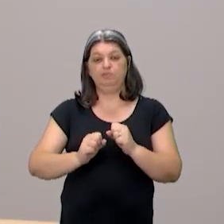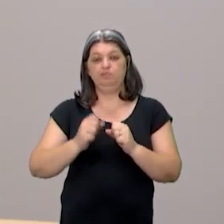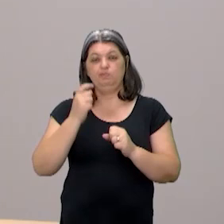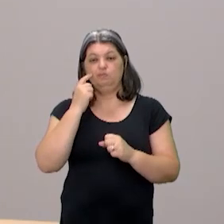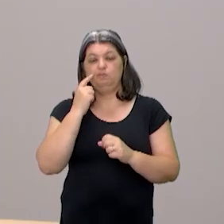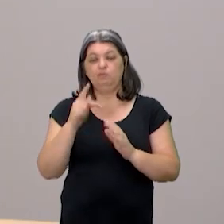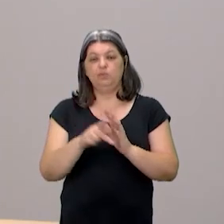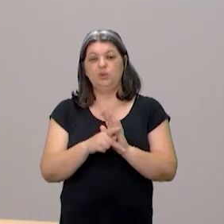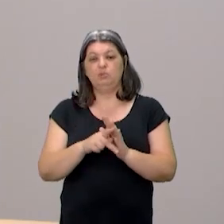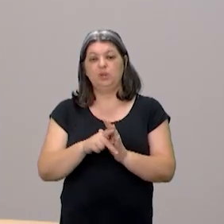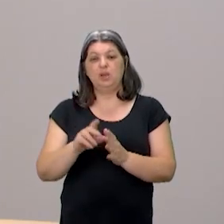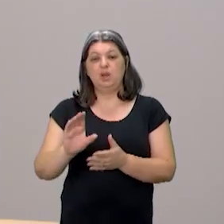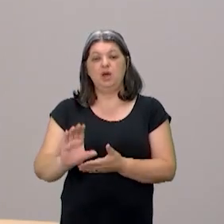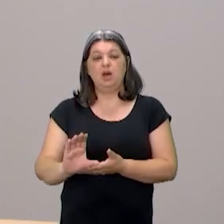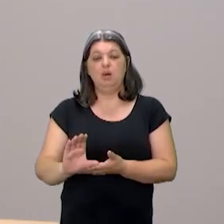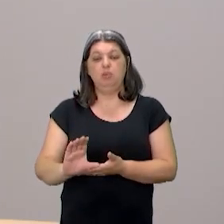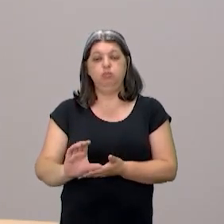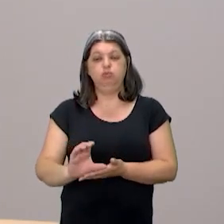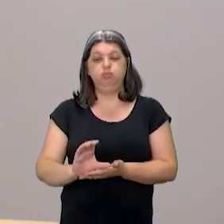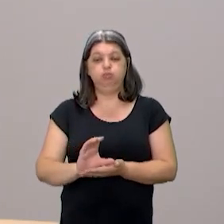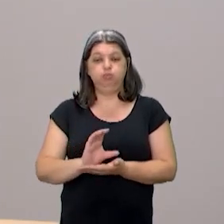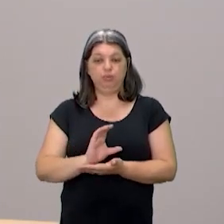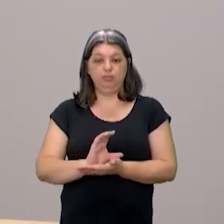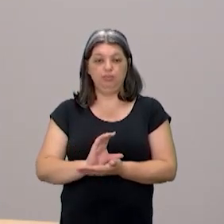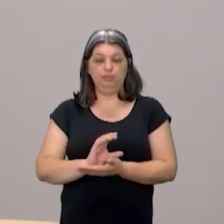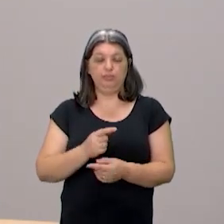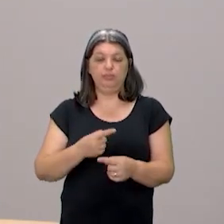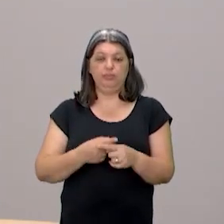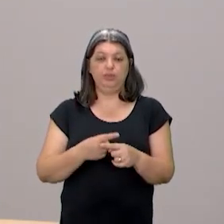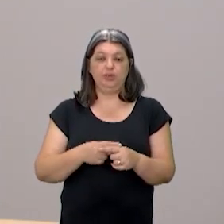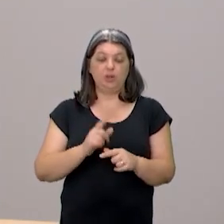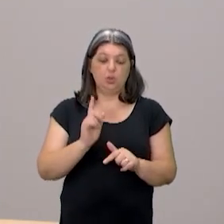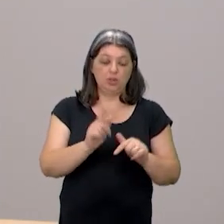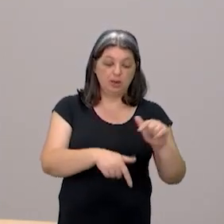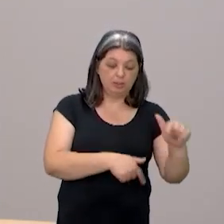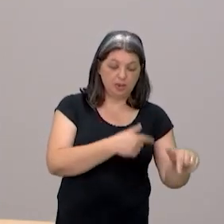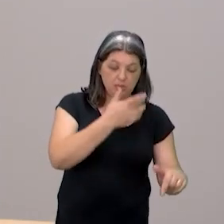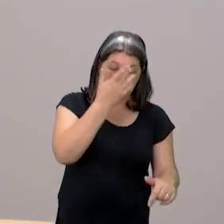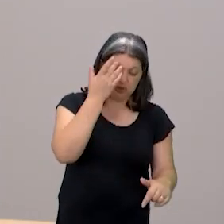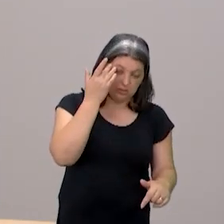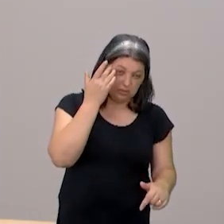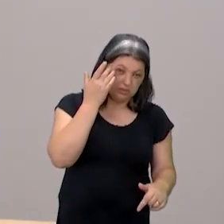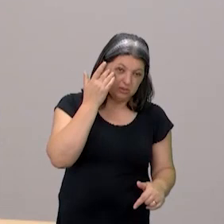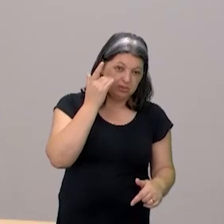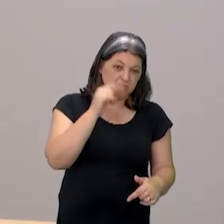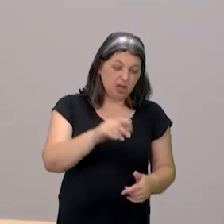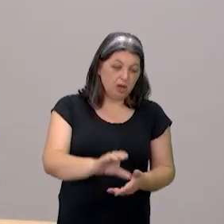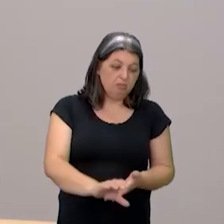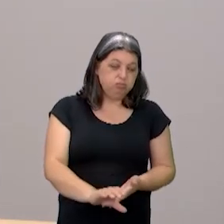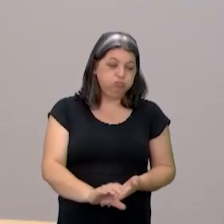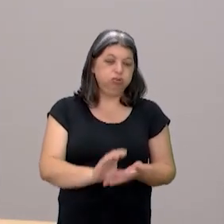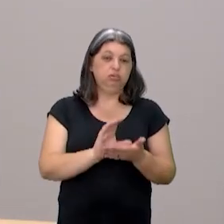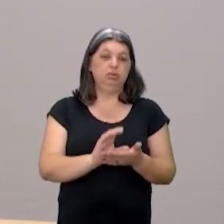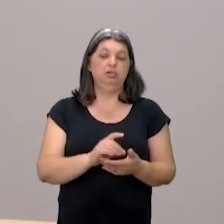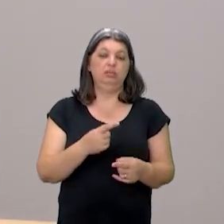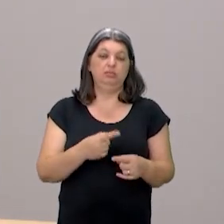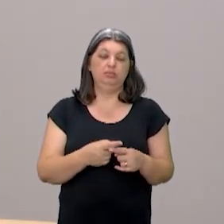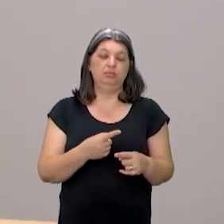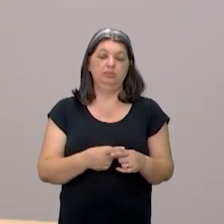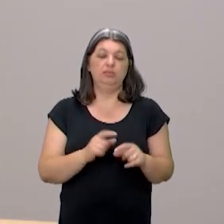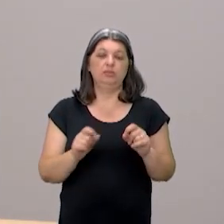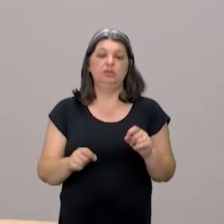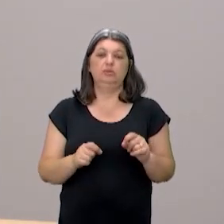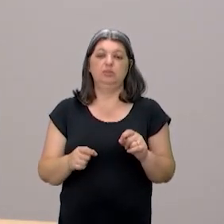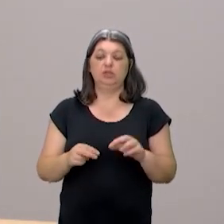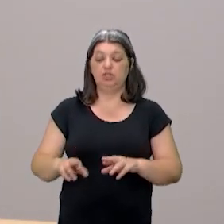um ganho. Porque o que o trabalhador gera é mais do que ele recebe como pagamento. Então,